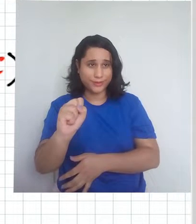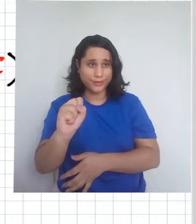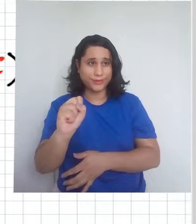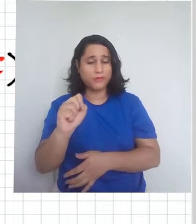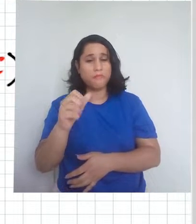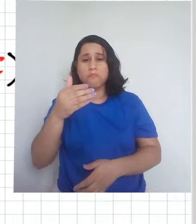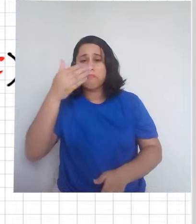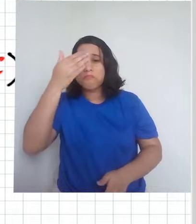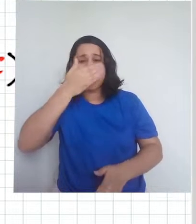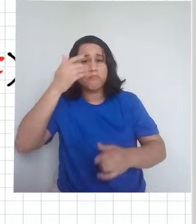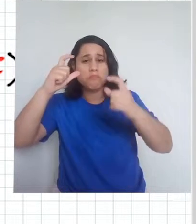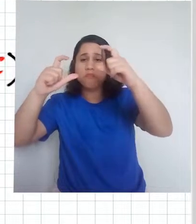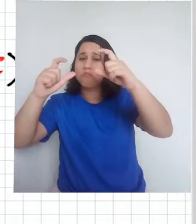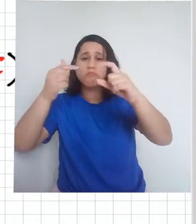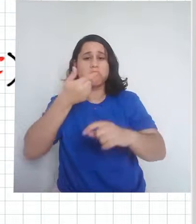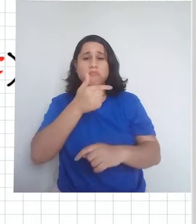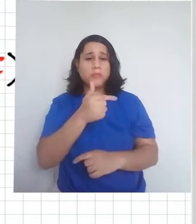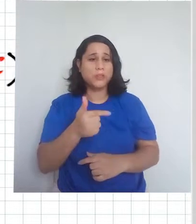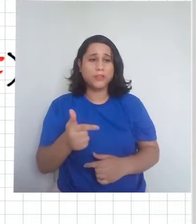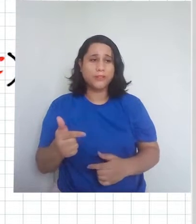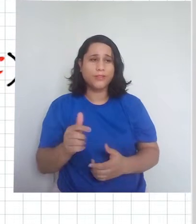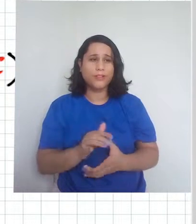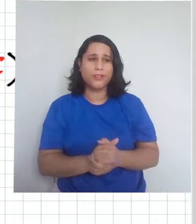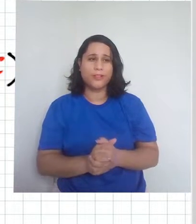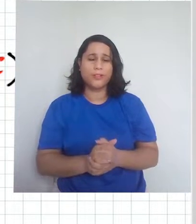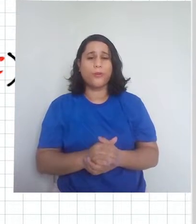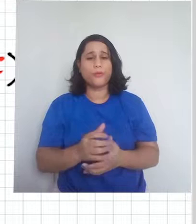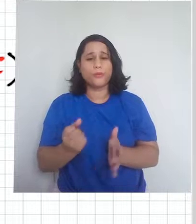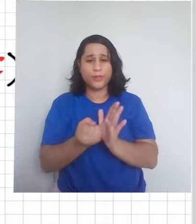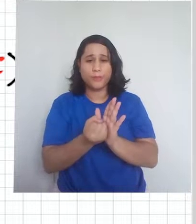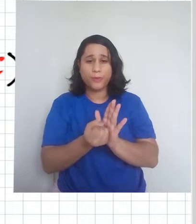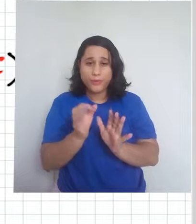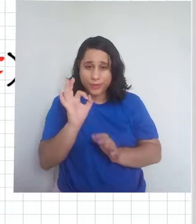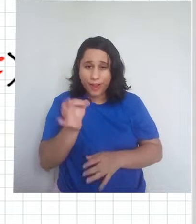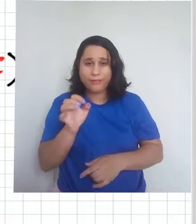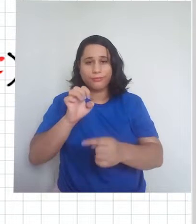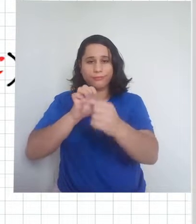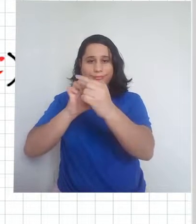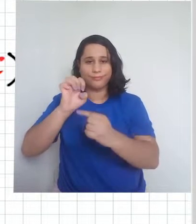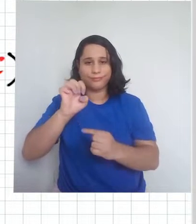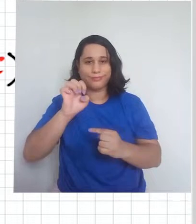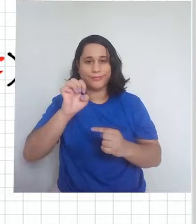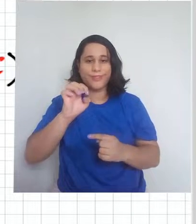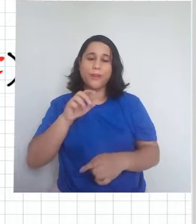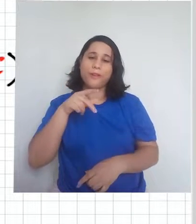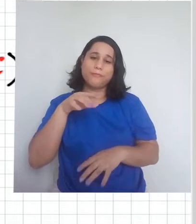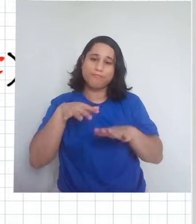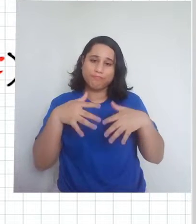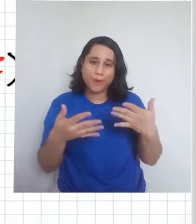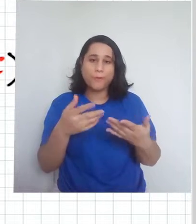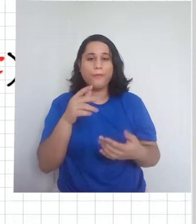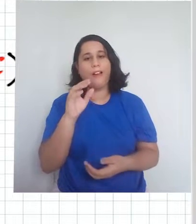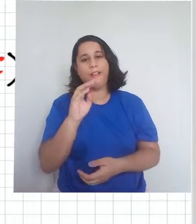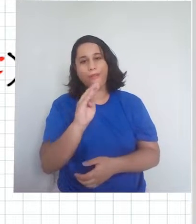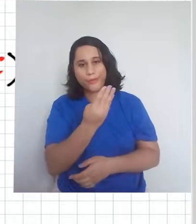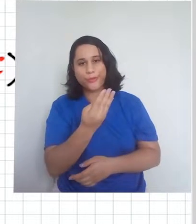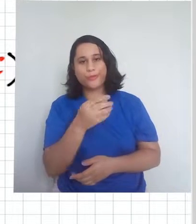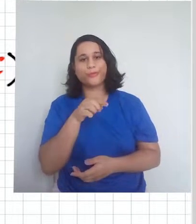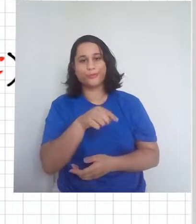Bom, eu não vejo 8, então o símbolo correto seria não pertence. Então a afirmativa